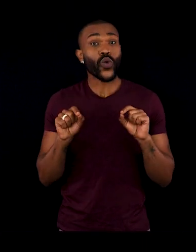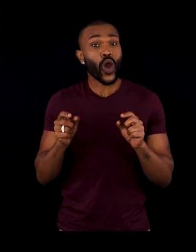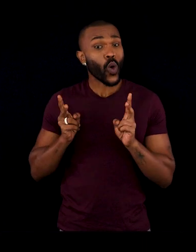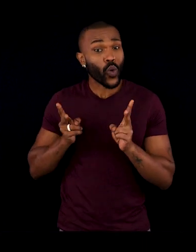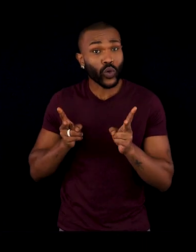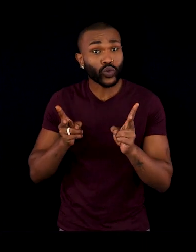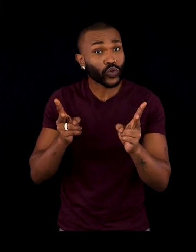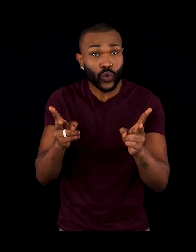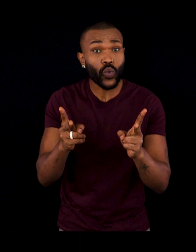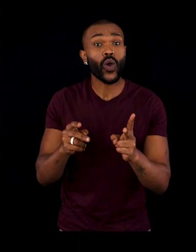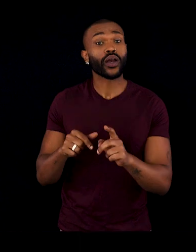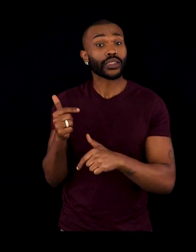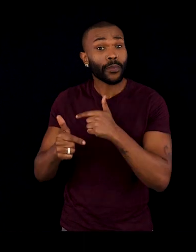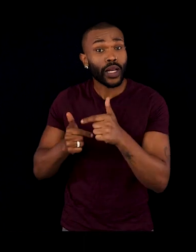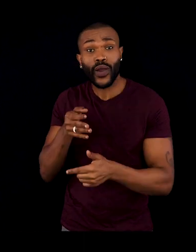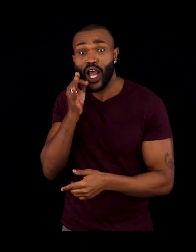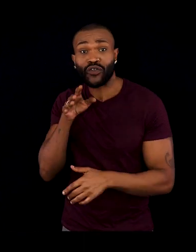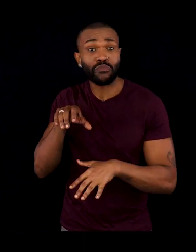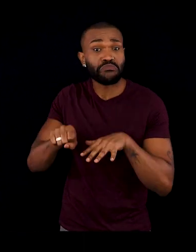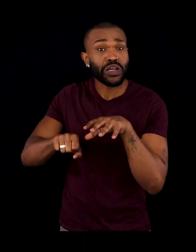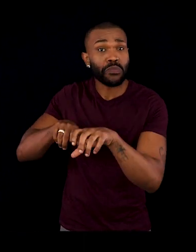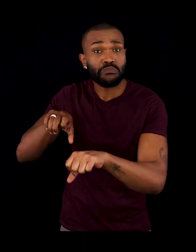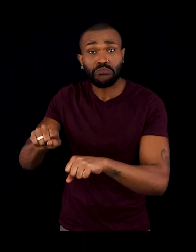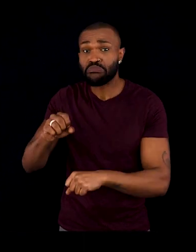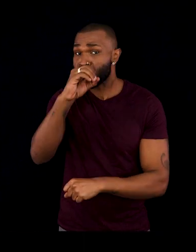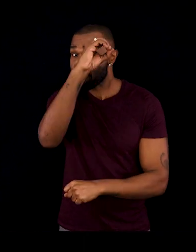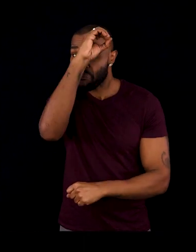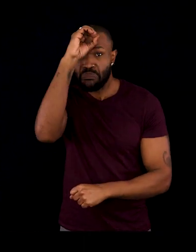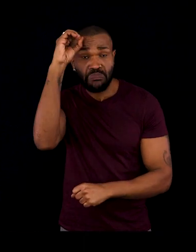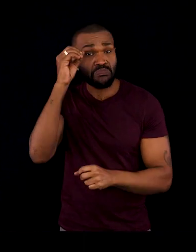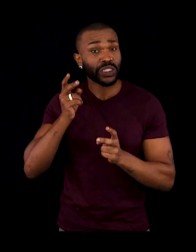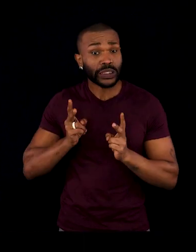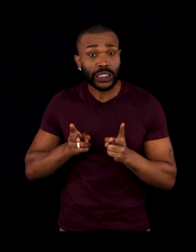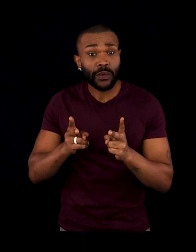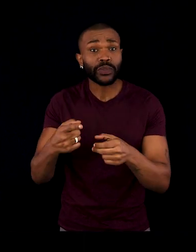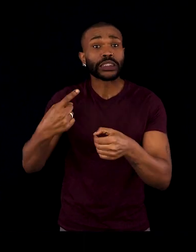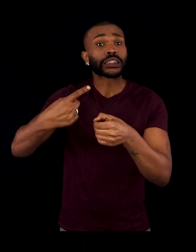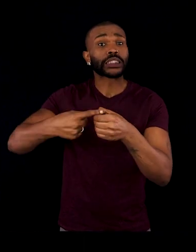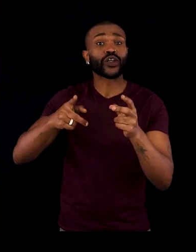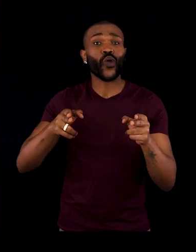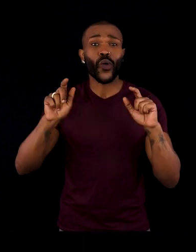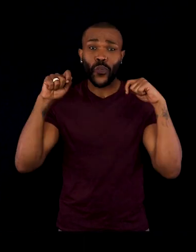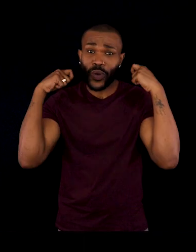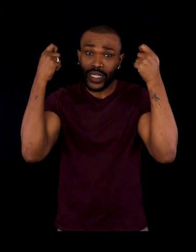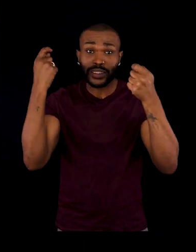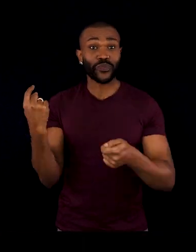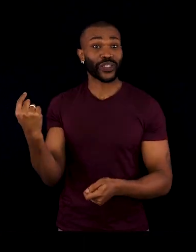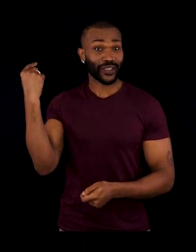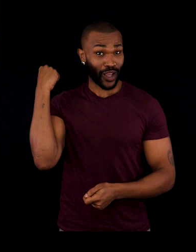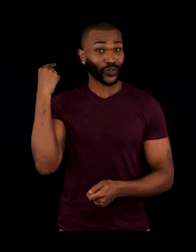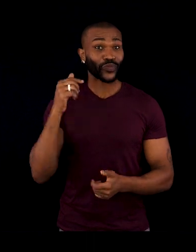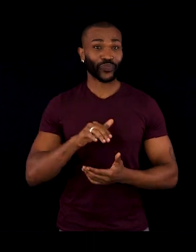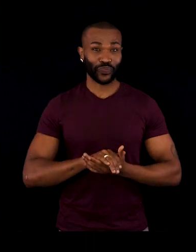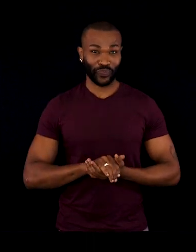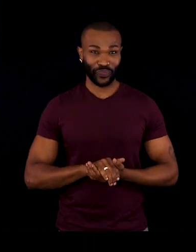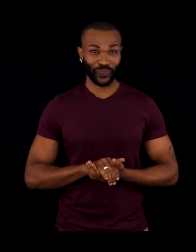ficado apanhando café e analfabeto numa cidade como Bragança daquele tempo.